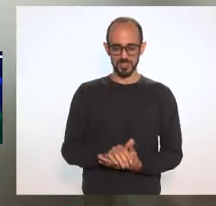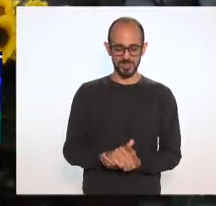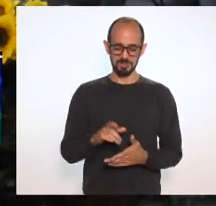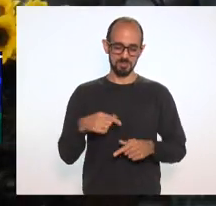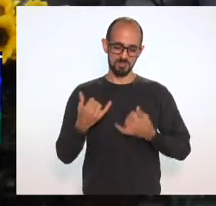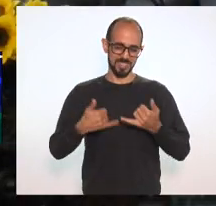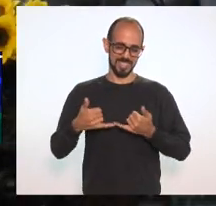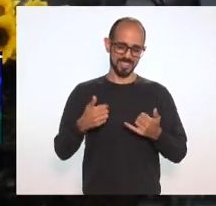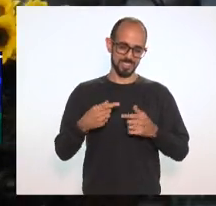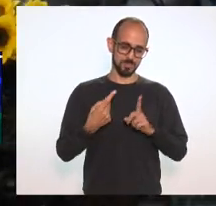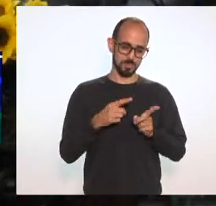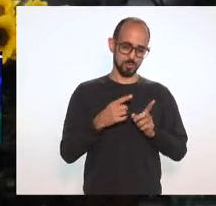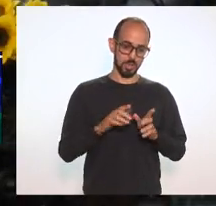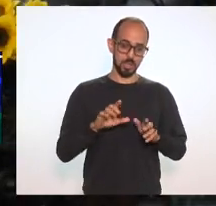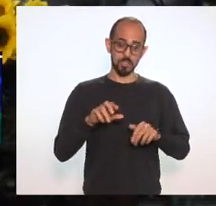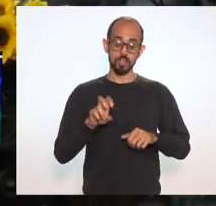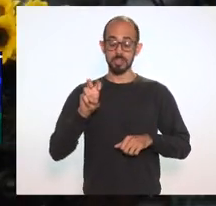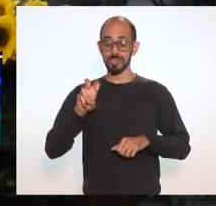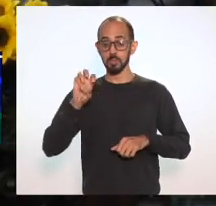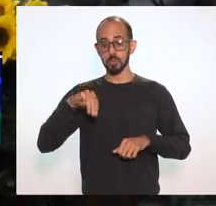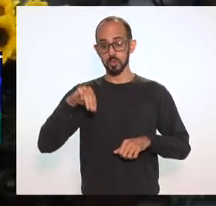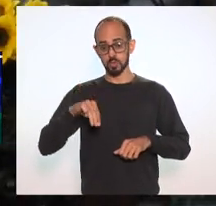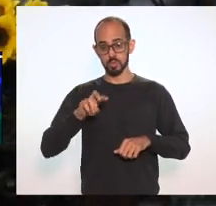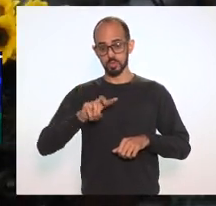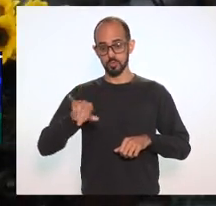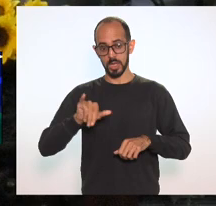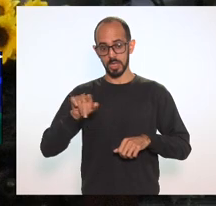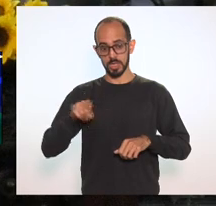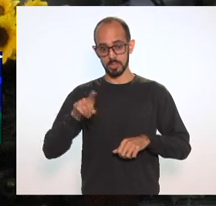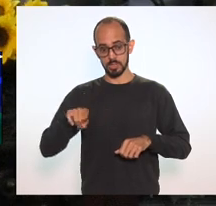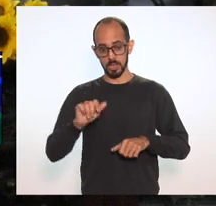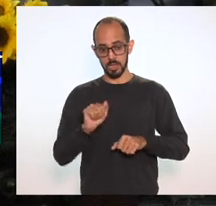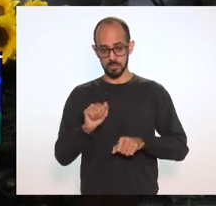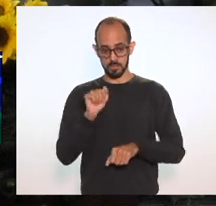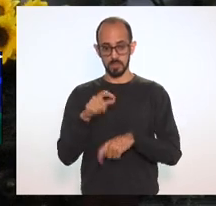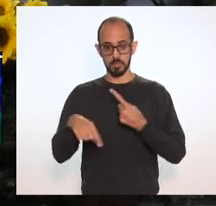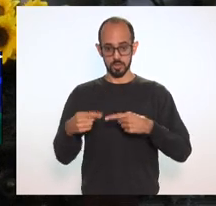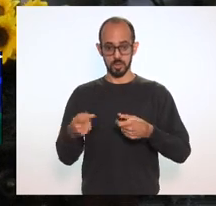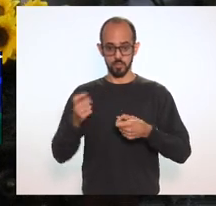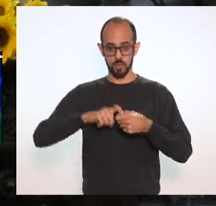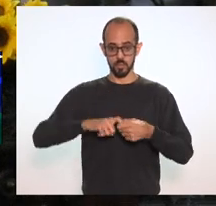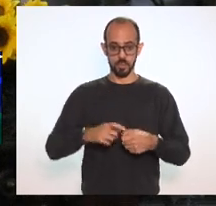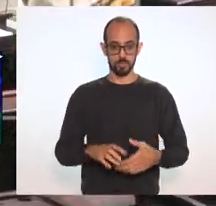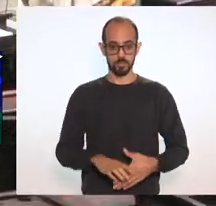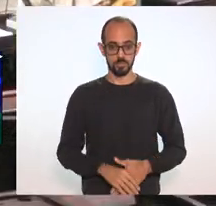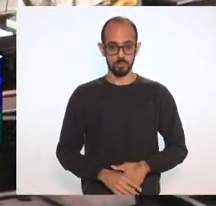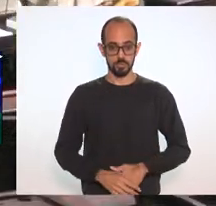bom então vamos perder por 5 minutos e eu tô na arena 1